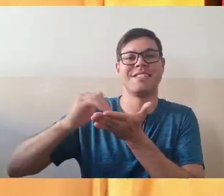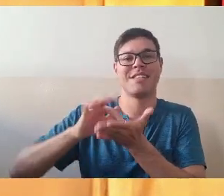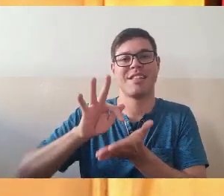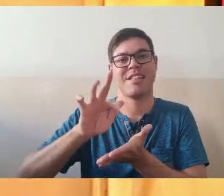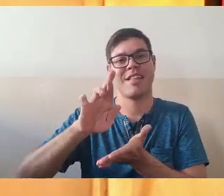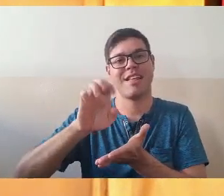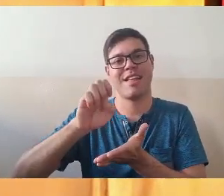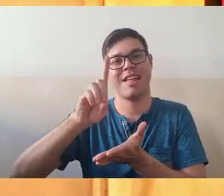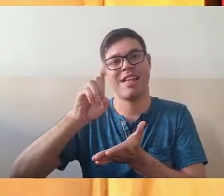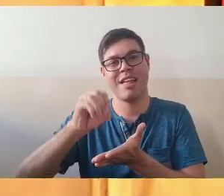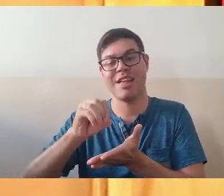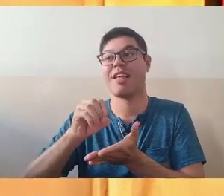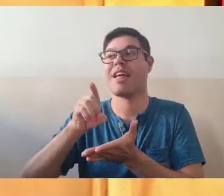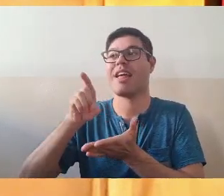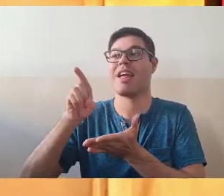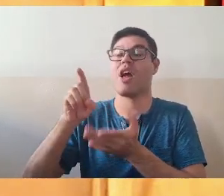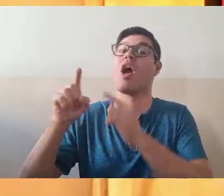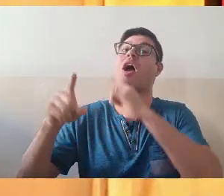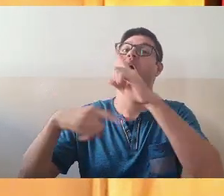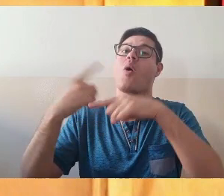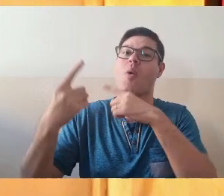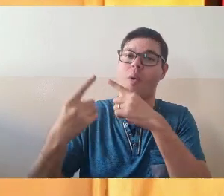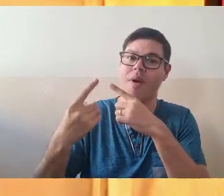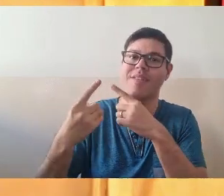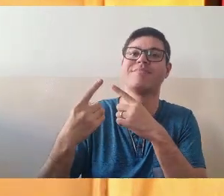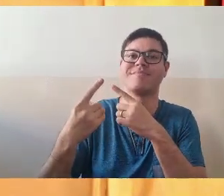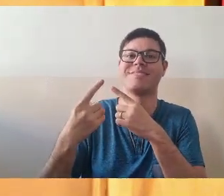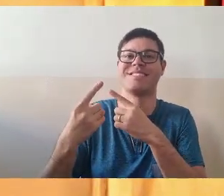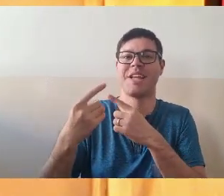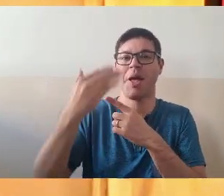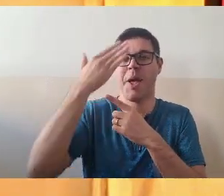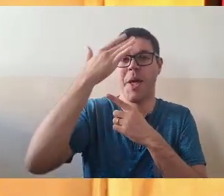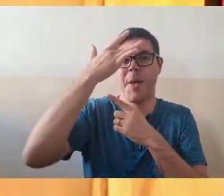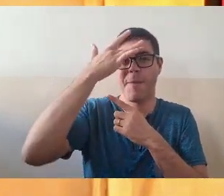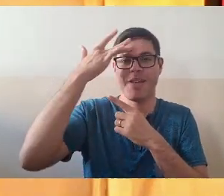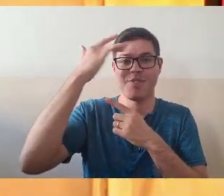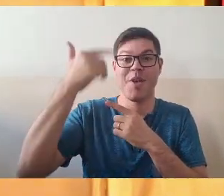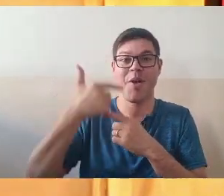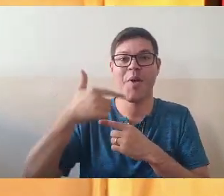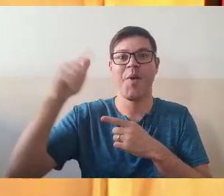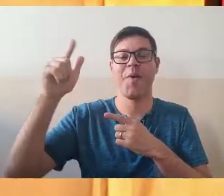e numa próxima, uma outra celebridade estará aqui com certeza.